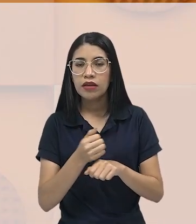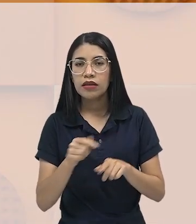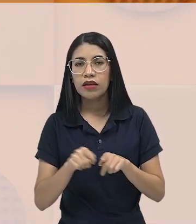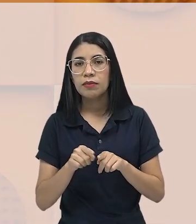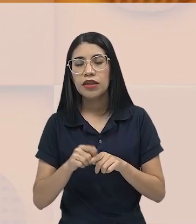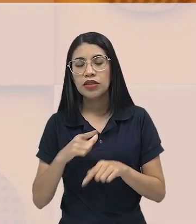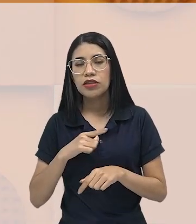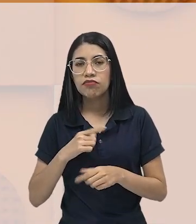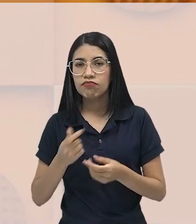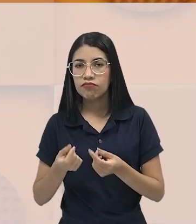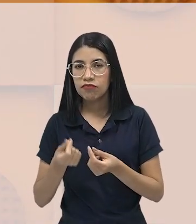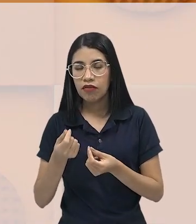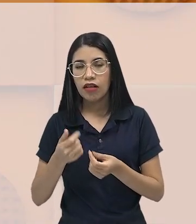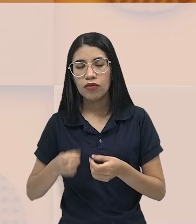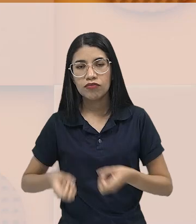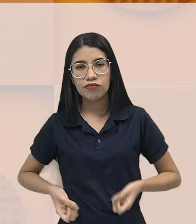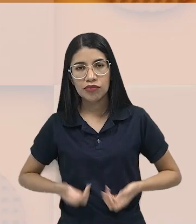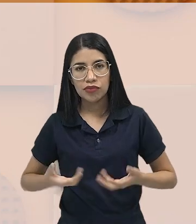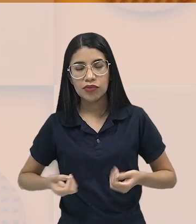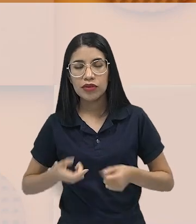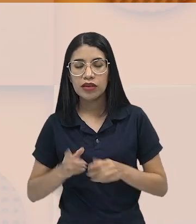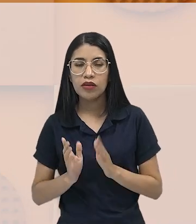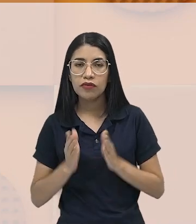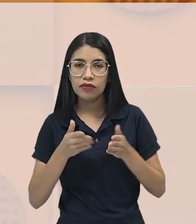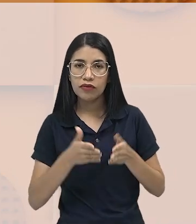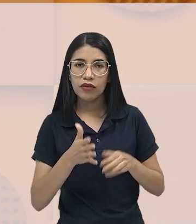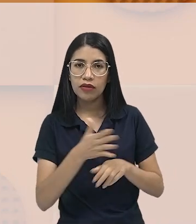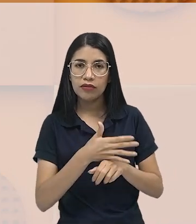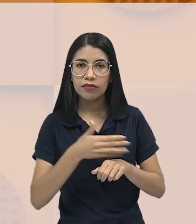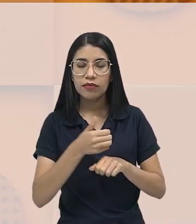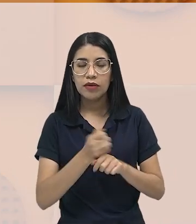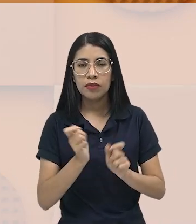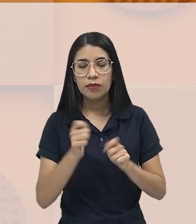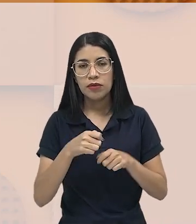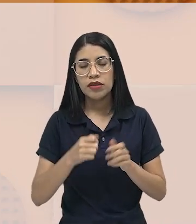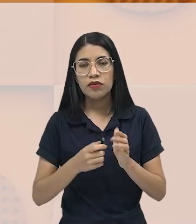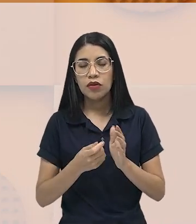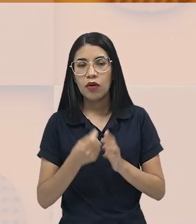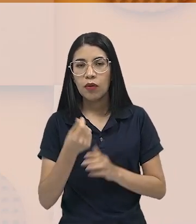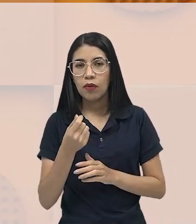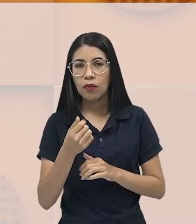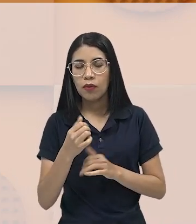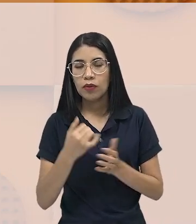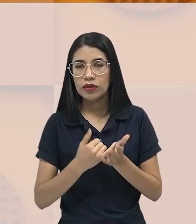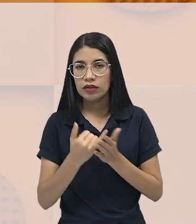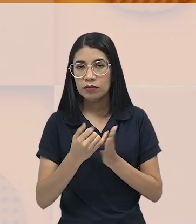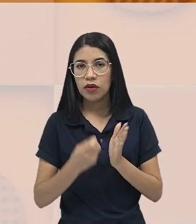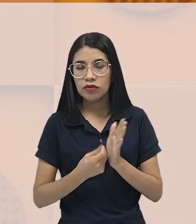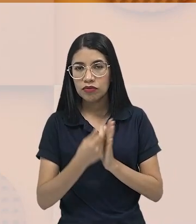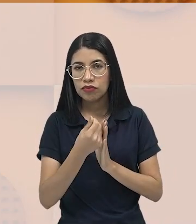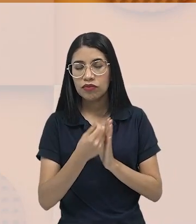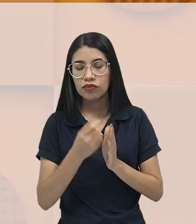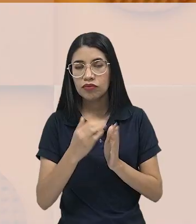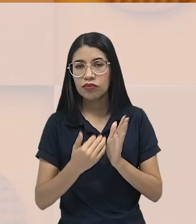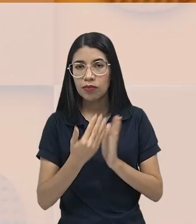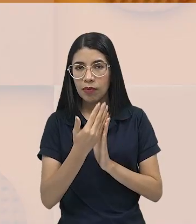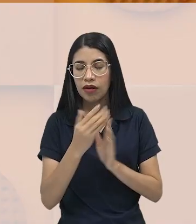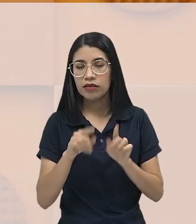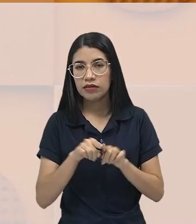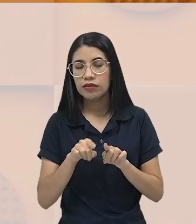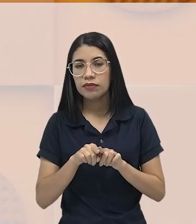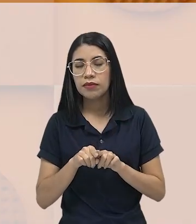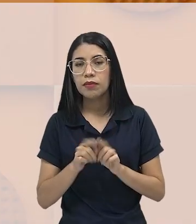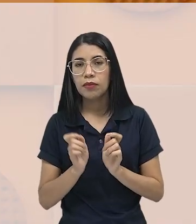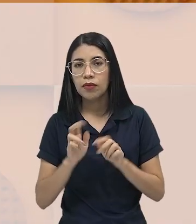e vai se voltar para suas colônias para aumentar, né, os impostos ou tributos, né, como a gente já usou nessa aula. É importante que a